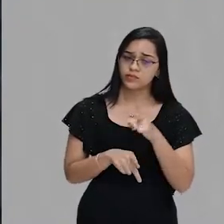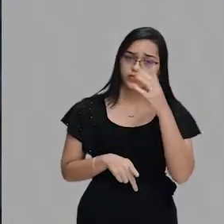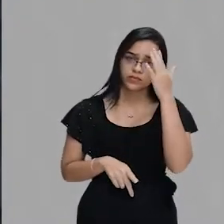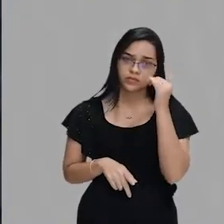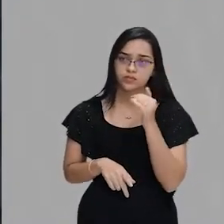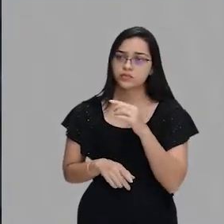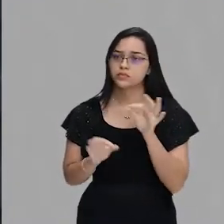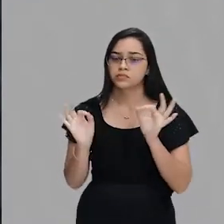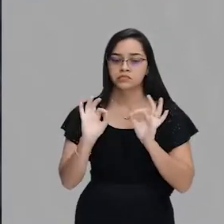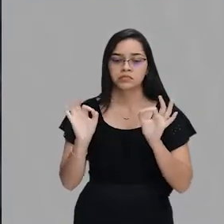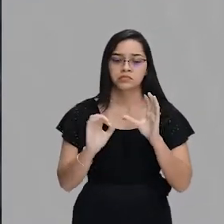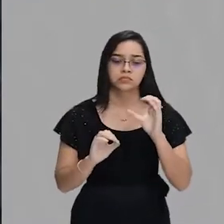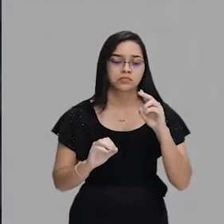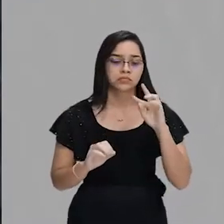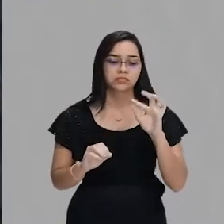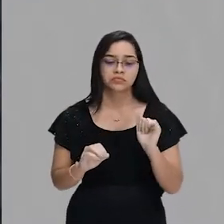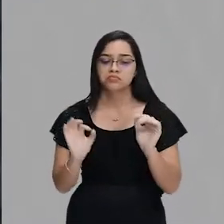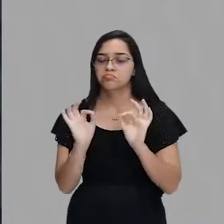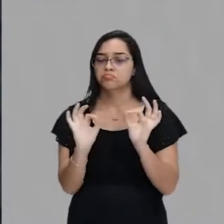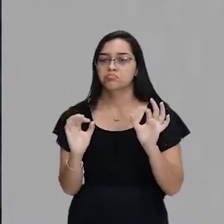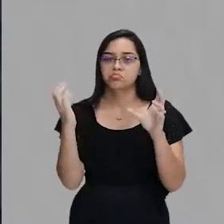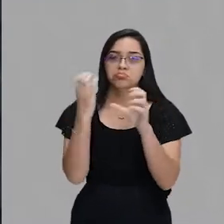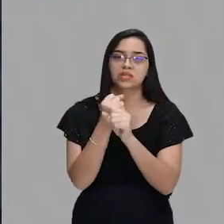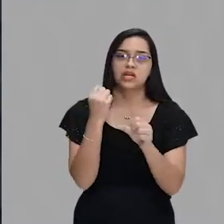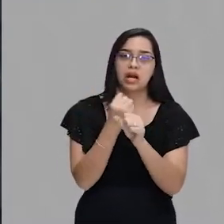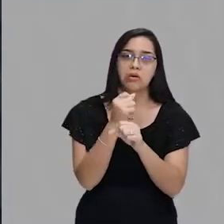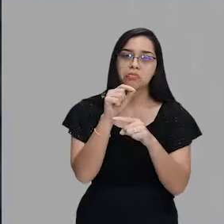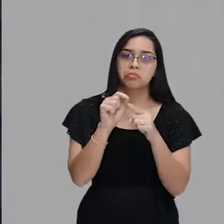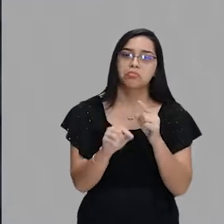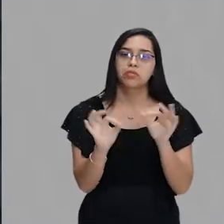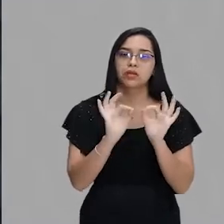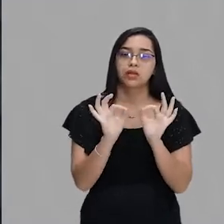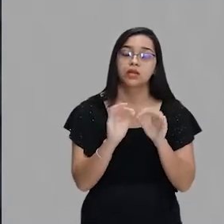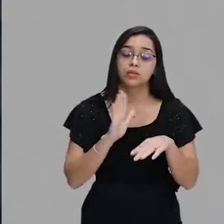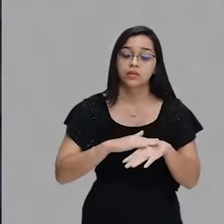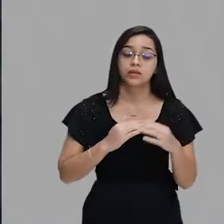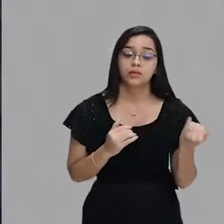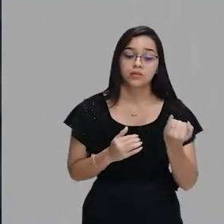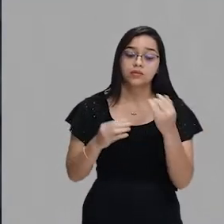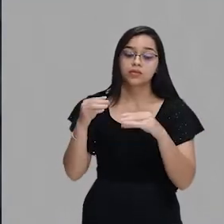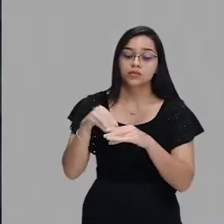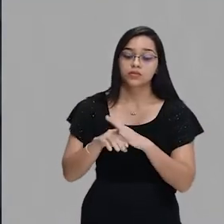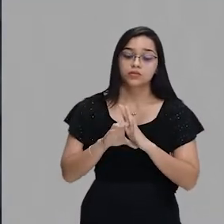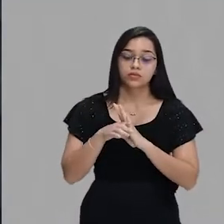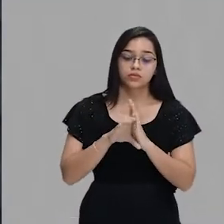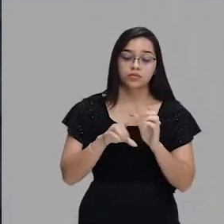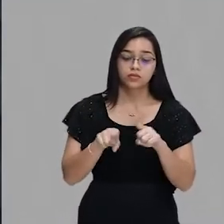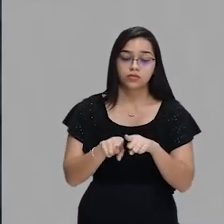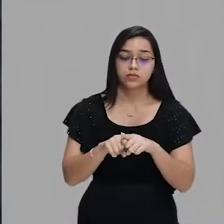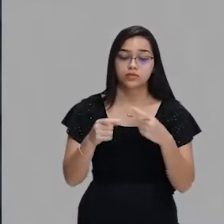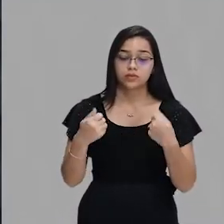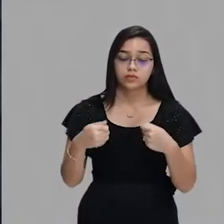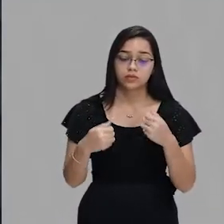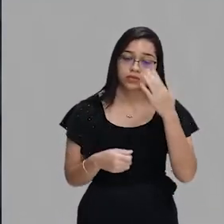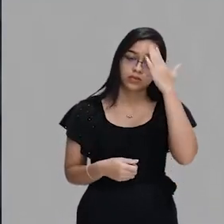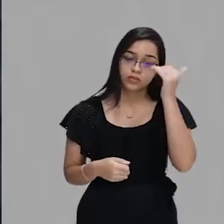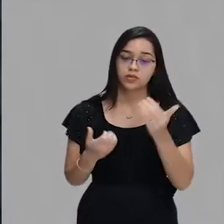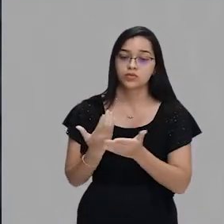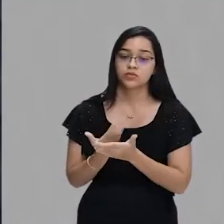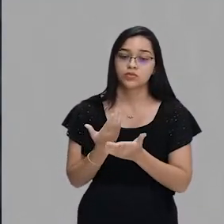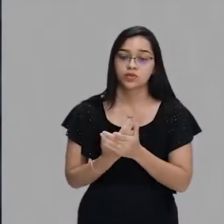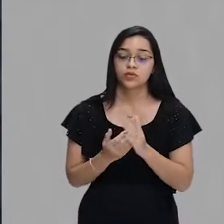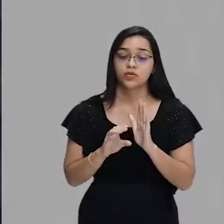não vai fazer conta, tá? Não tem cálculo, mas importante, tem conceito, né? A gente tem que saber estudar